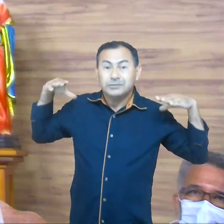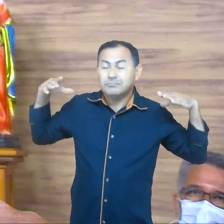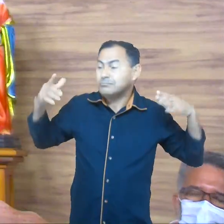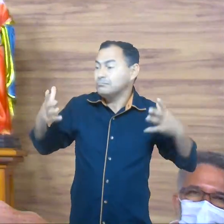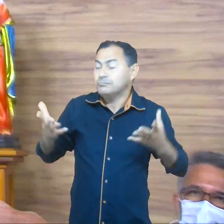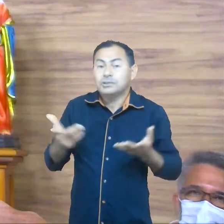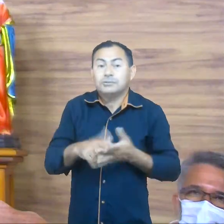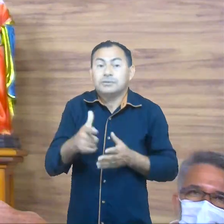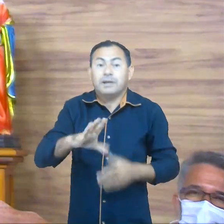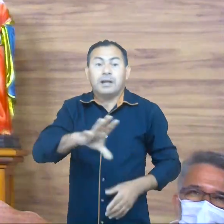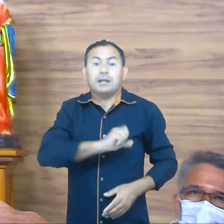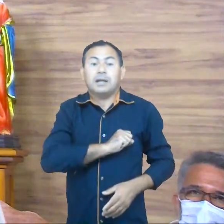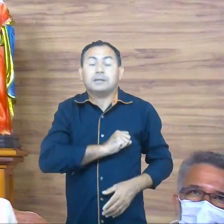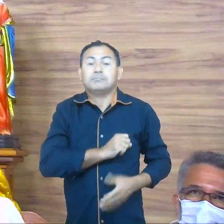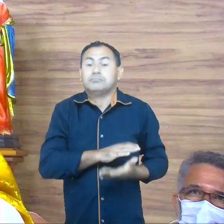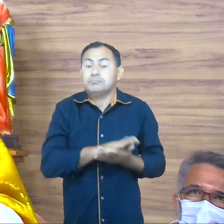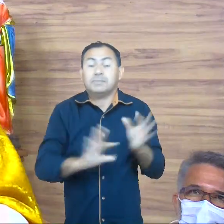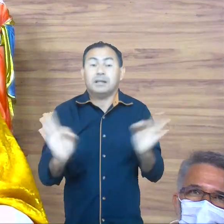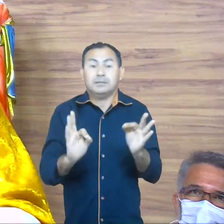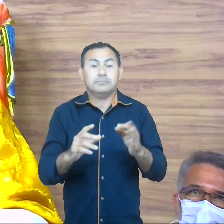tiver a caridade.